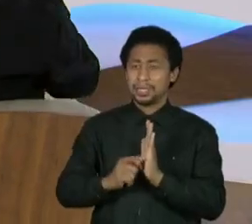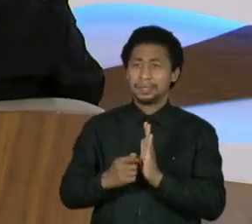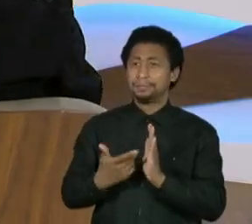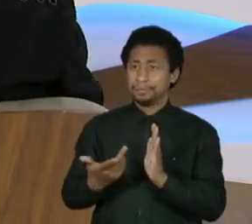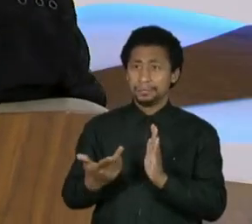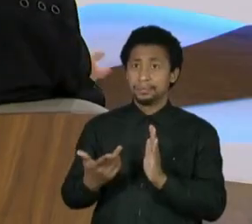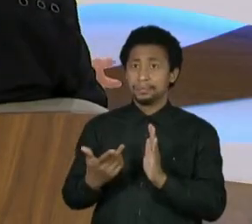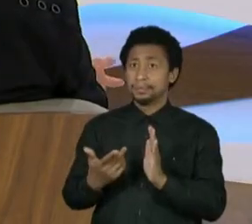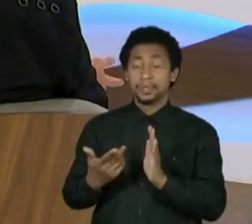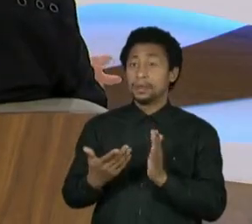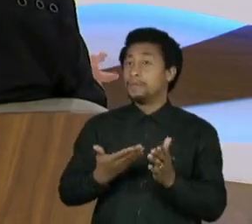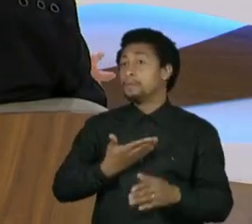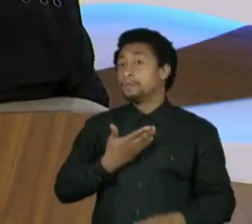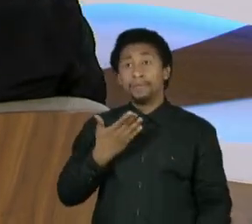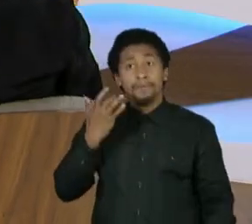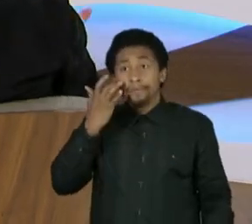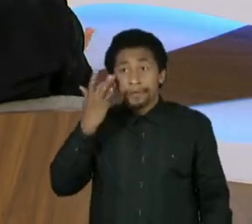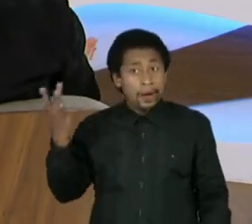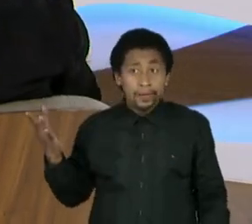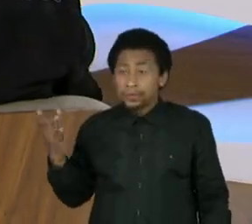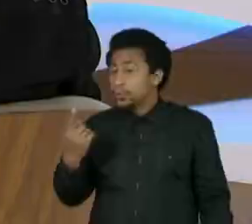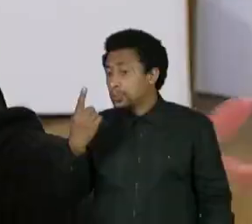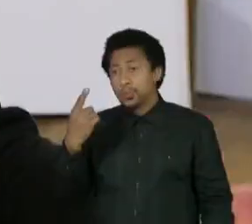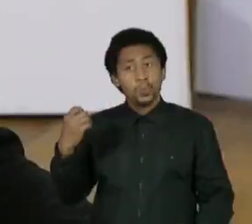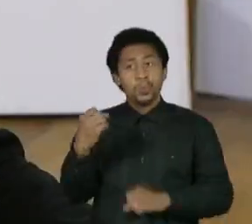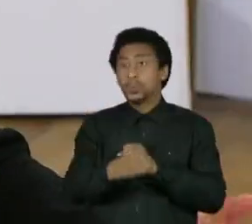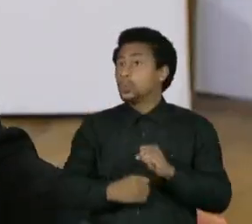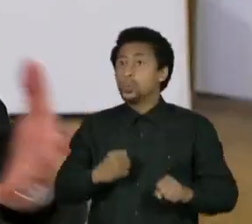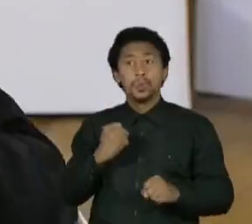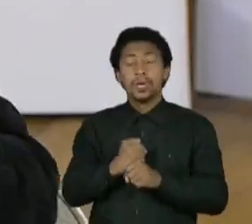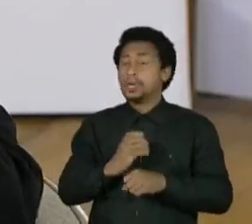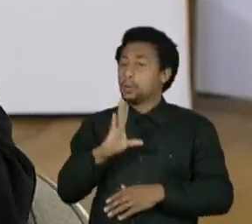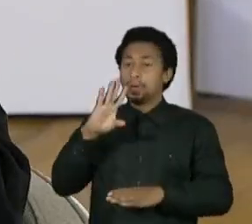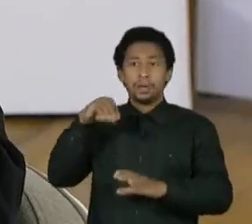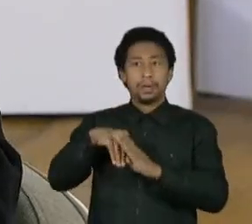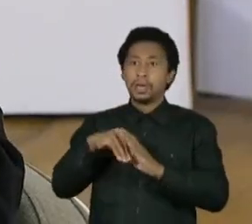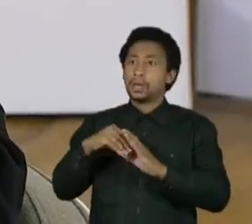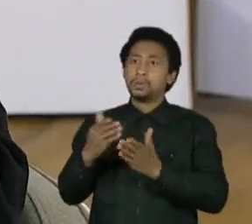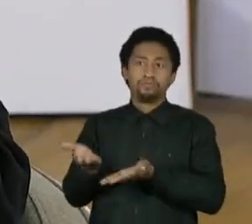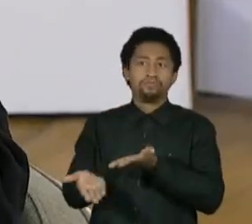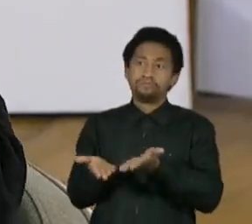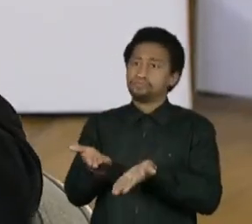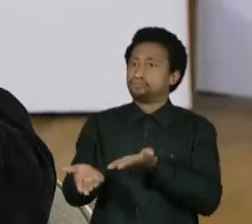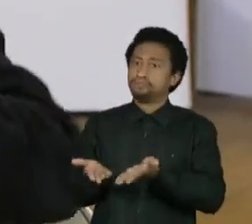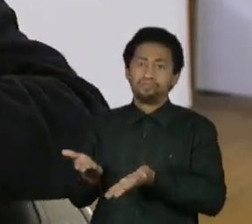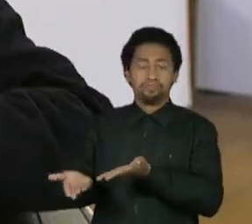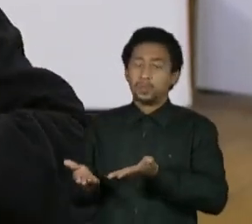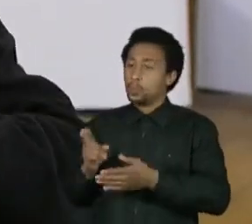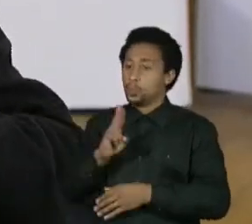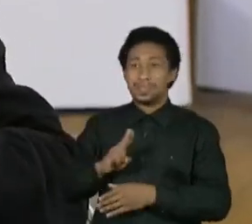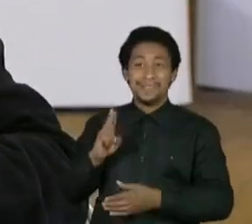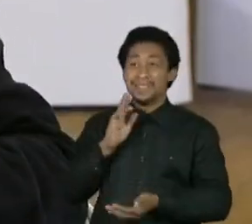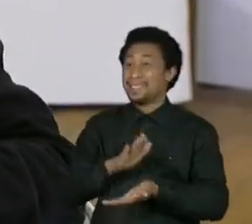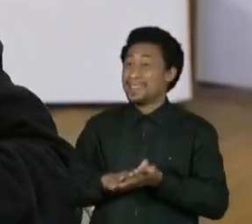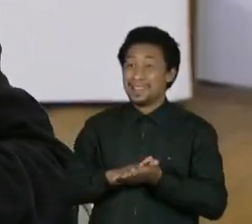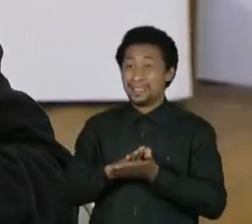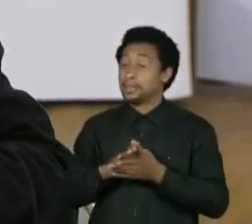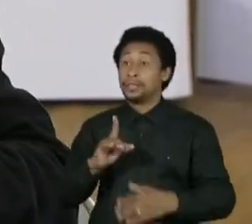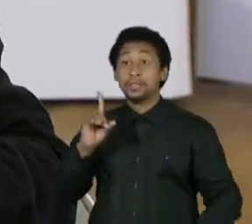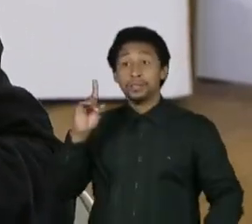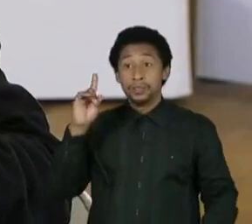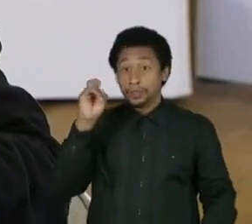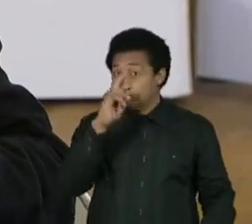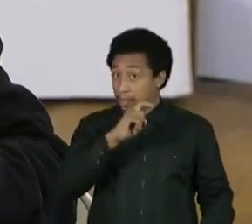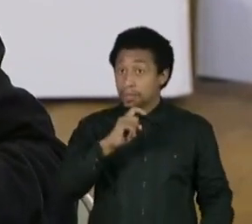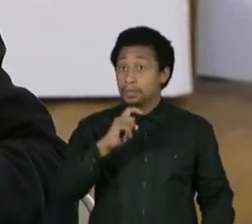porque eu ia eu fiquei um ano sem usar droga na clínica então eu não sofri não tive nada o difícil é você se calhar